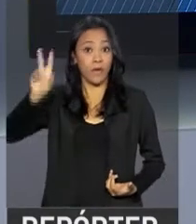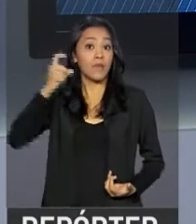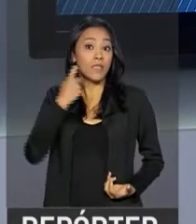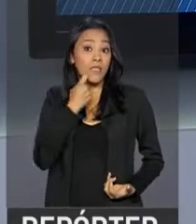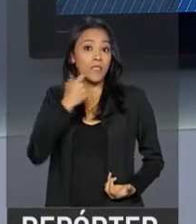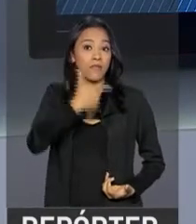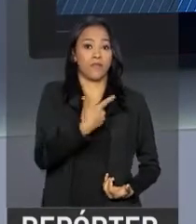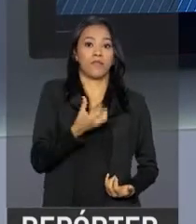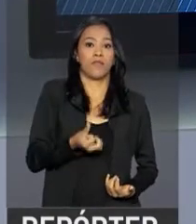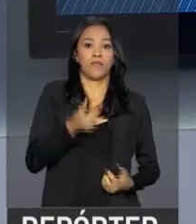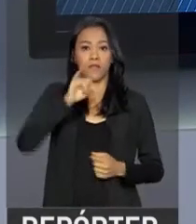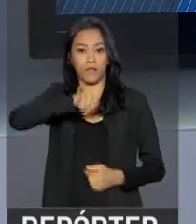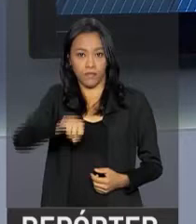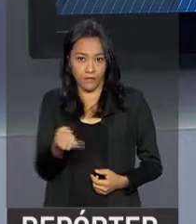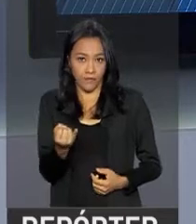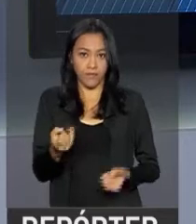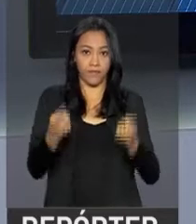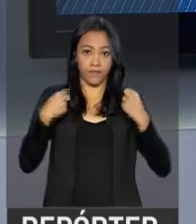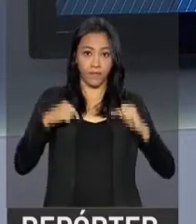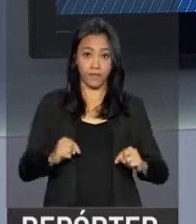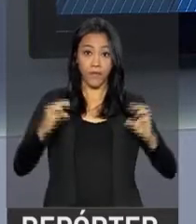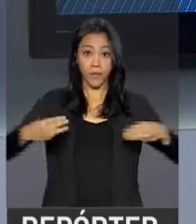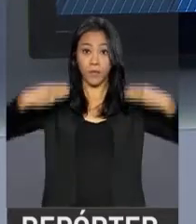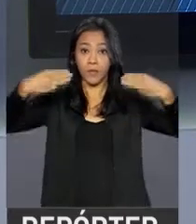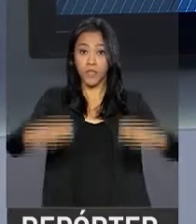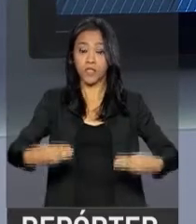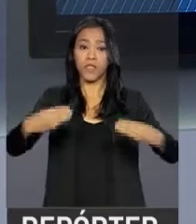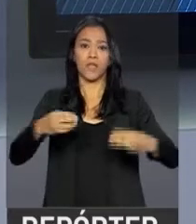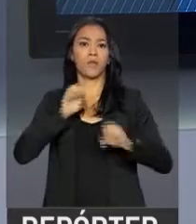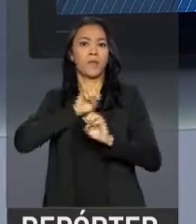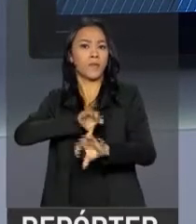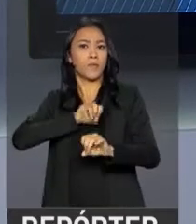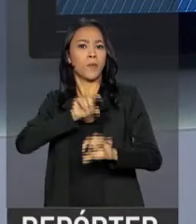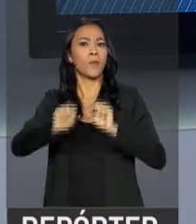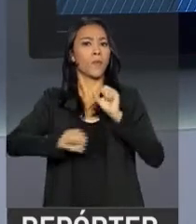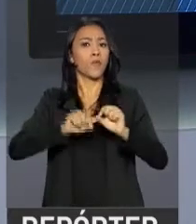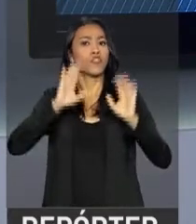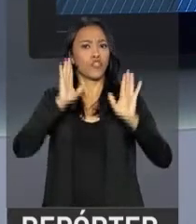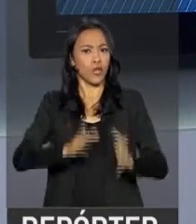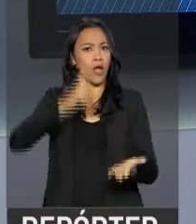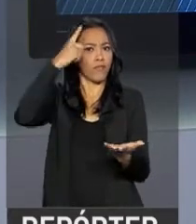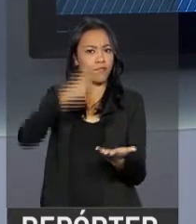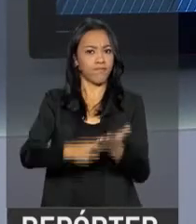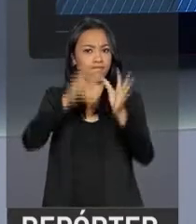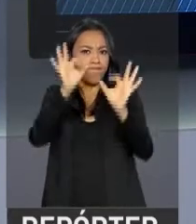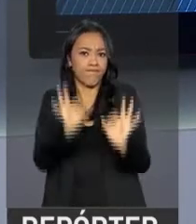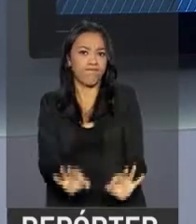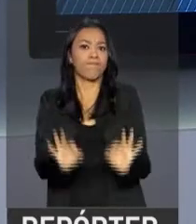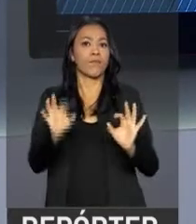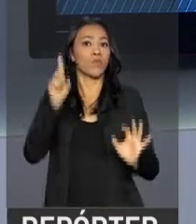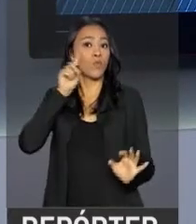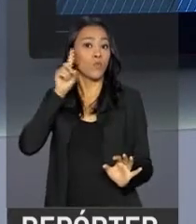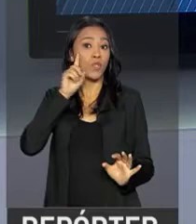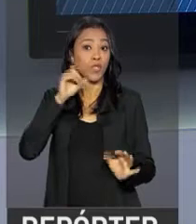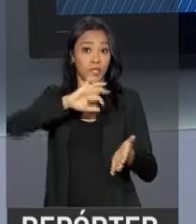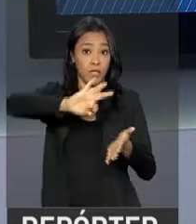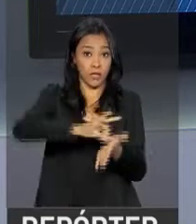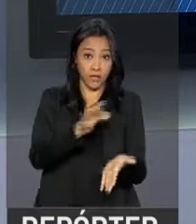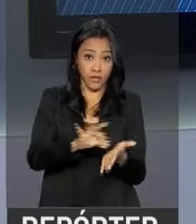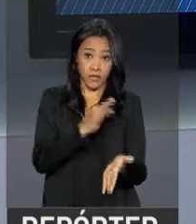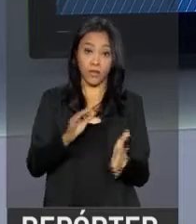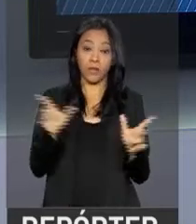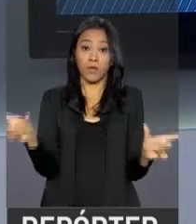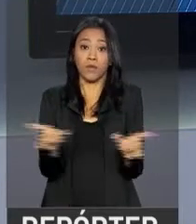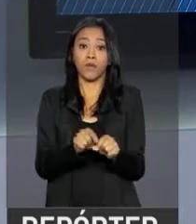26 de janeiro o ministério da educação definiu as datas para inscrição no fies 2018 primeiro semestre e